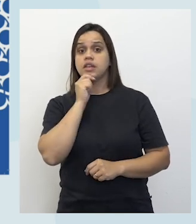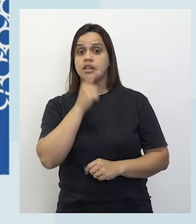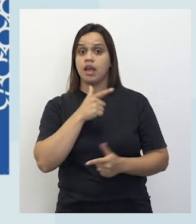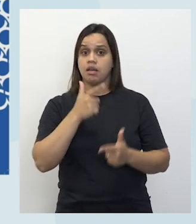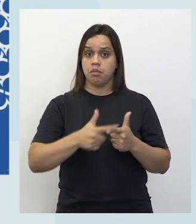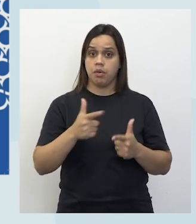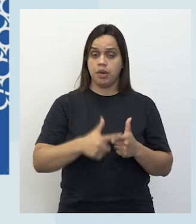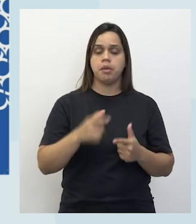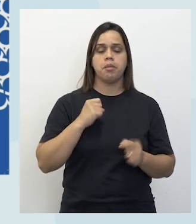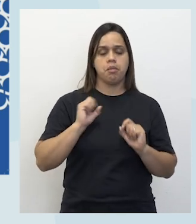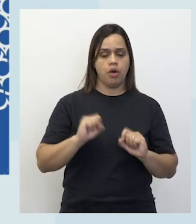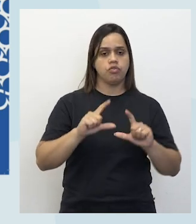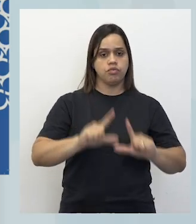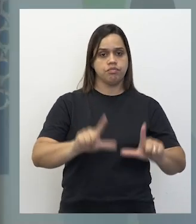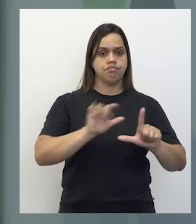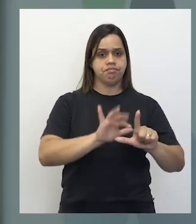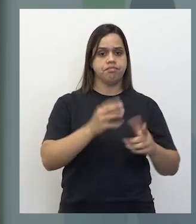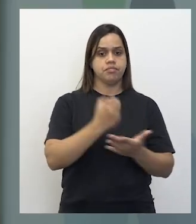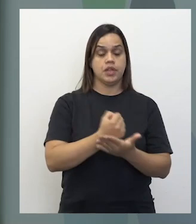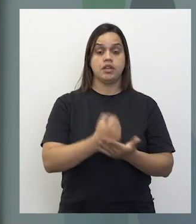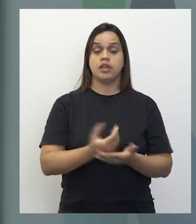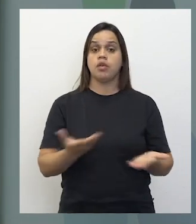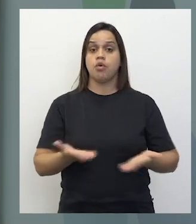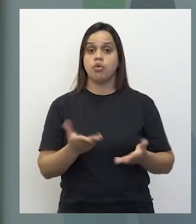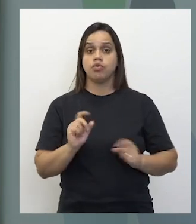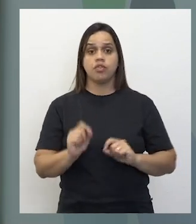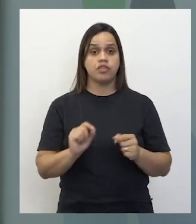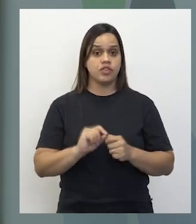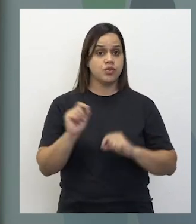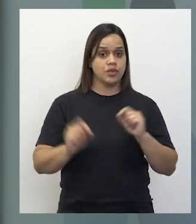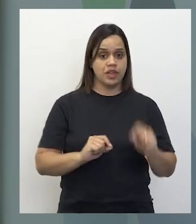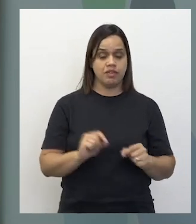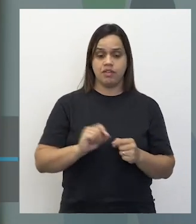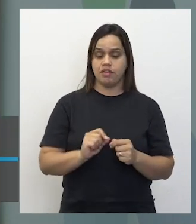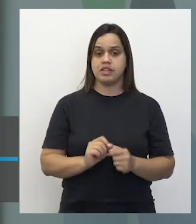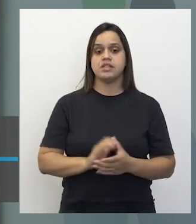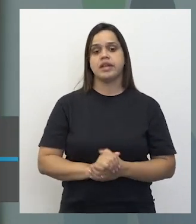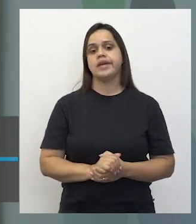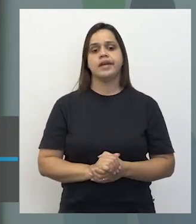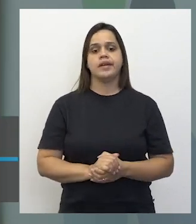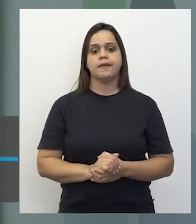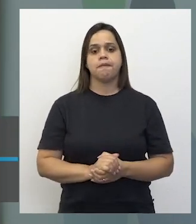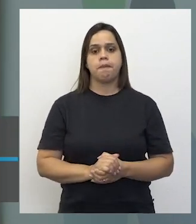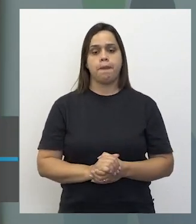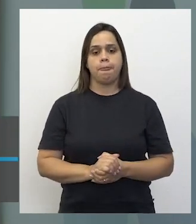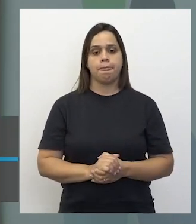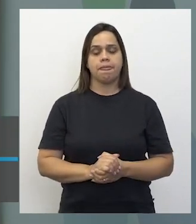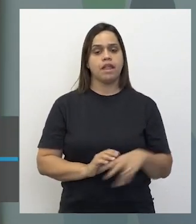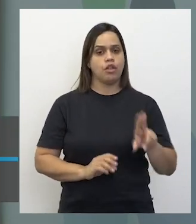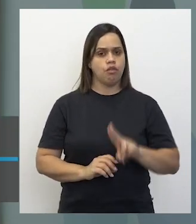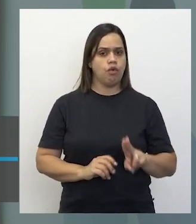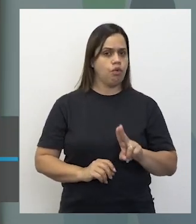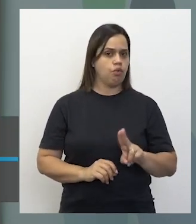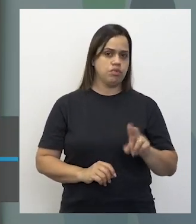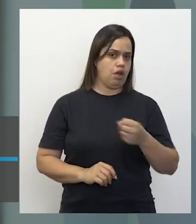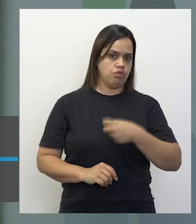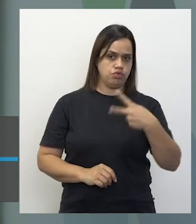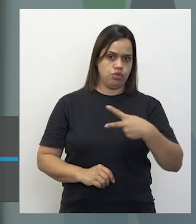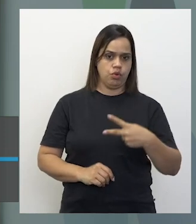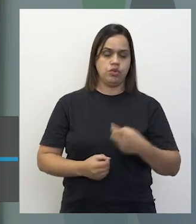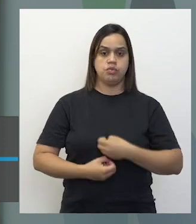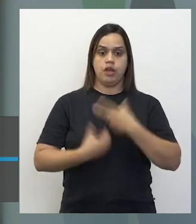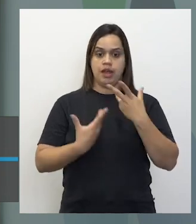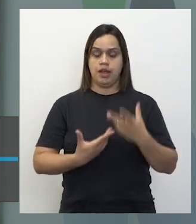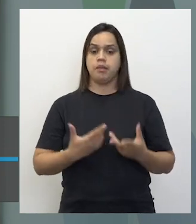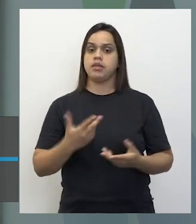você pode baixar aí. Então, hoje a gente vai fazer um pedaço da aula, eu não vou usar os 2 poemas hoje, porque vocês olharem,